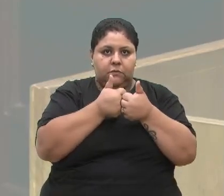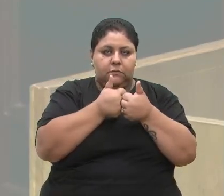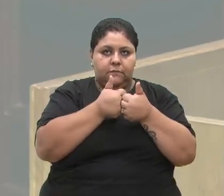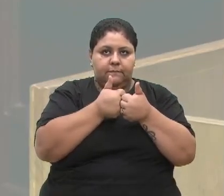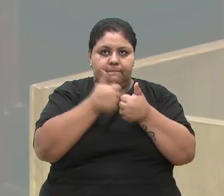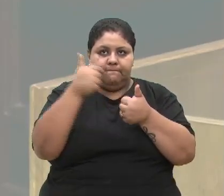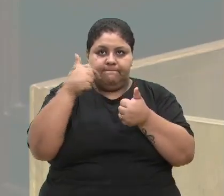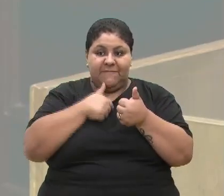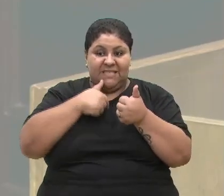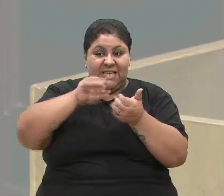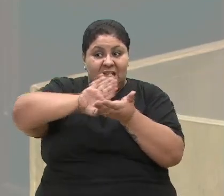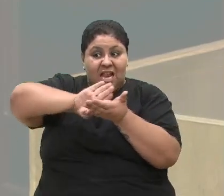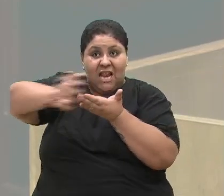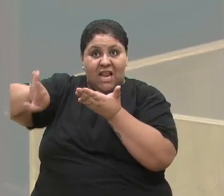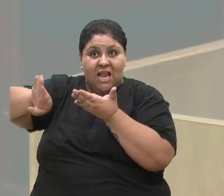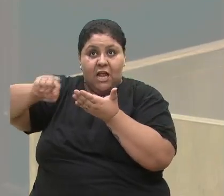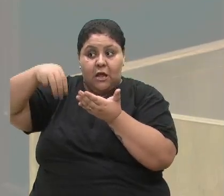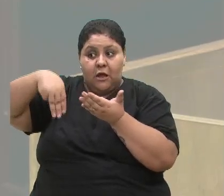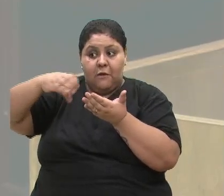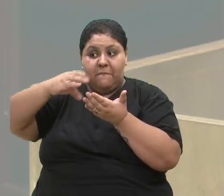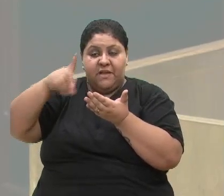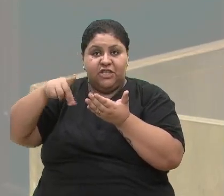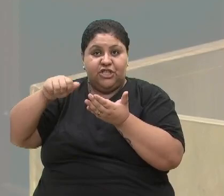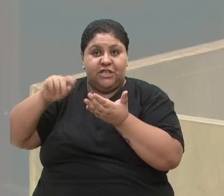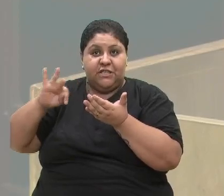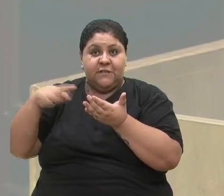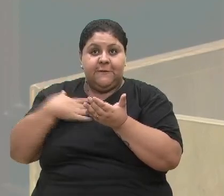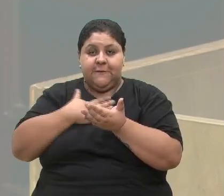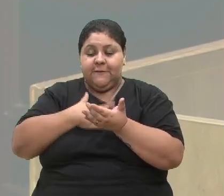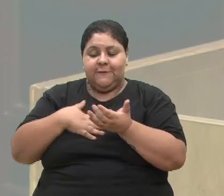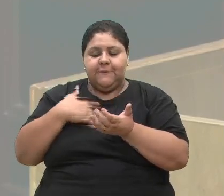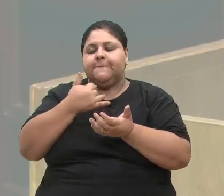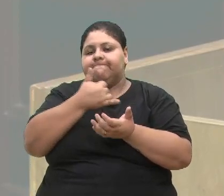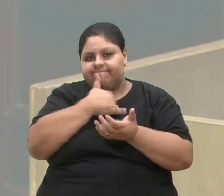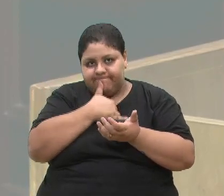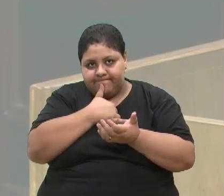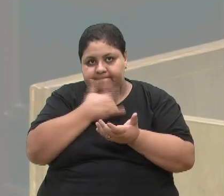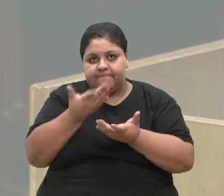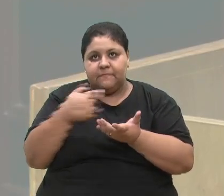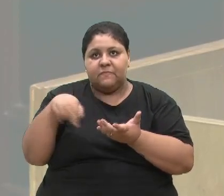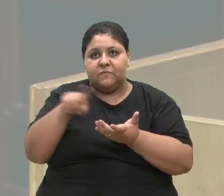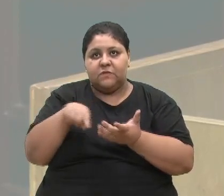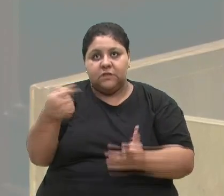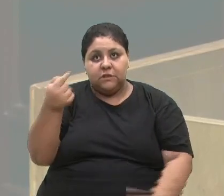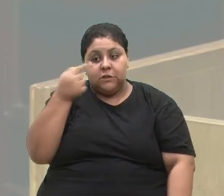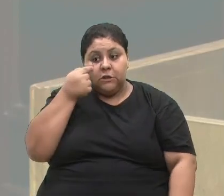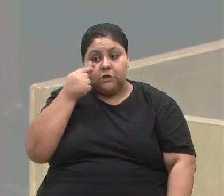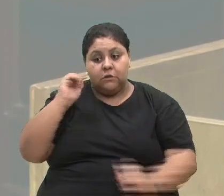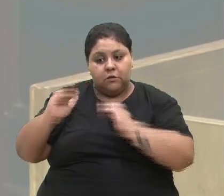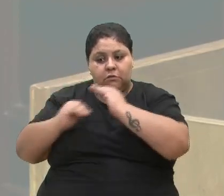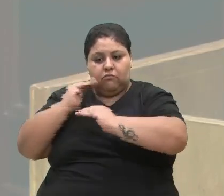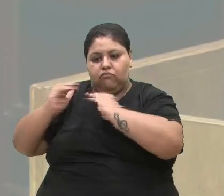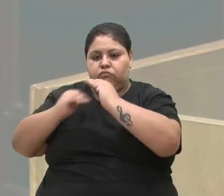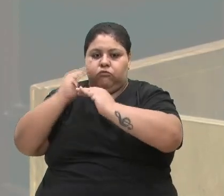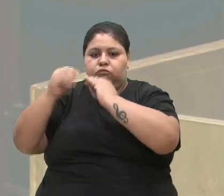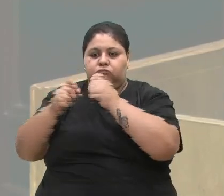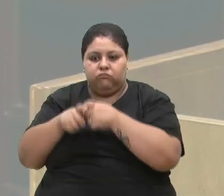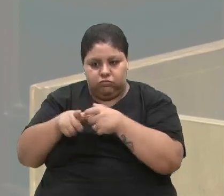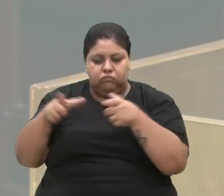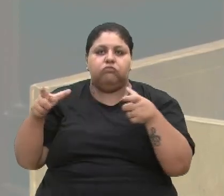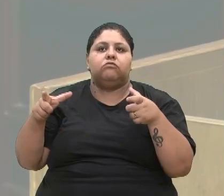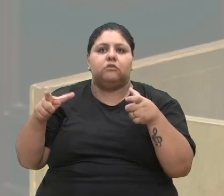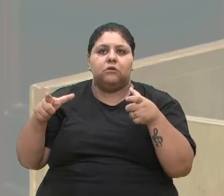essa retirada do MCHET me deixa muito triste, né, porque a gente vê um crescimento muito amplo